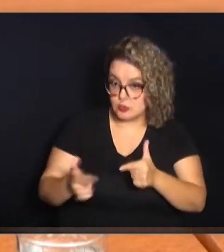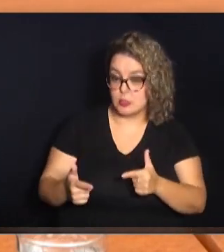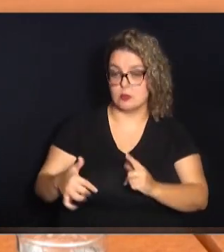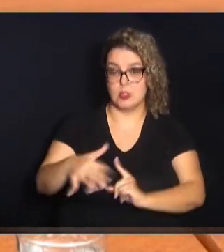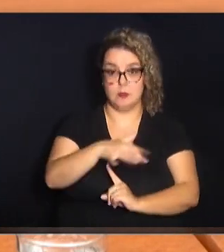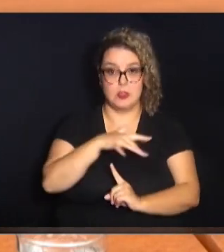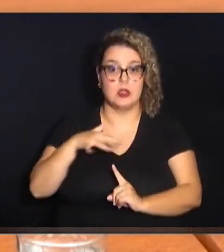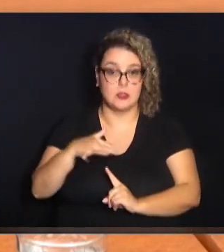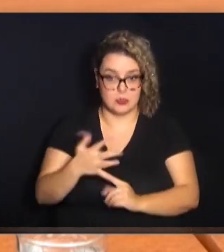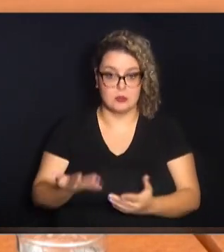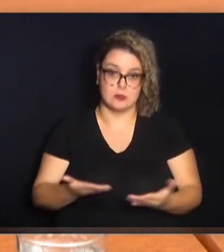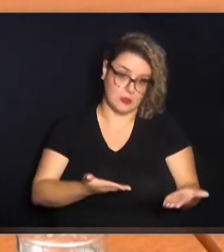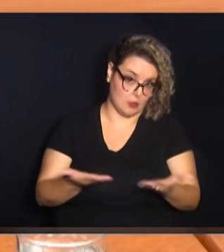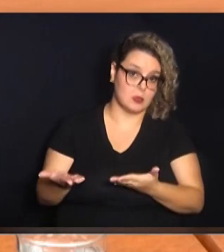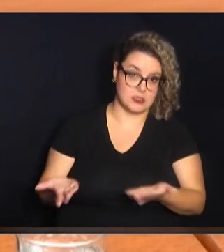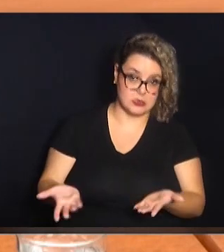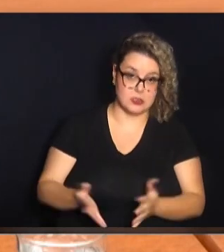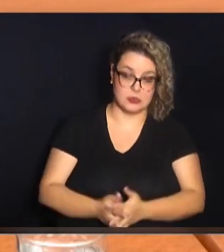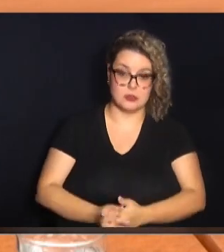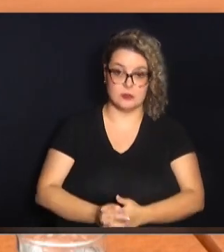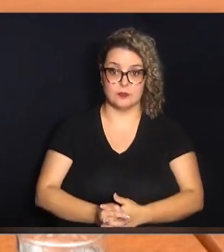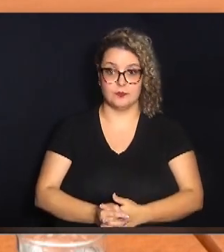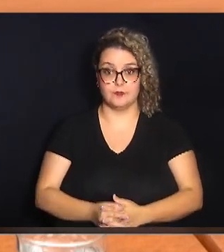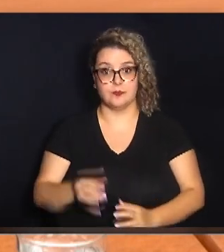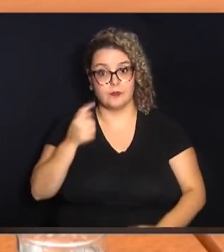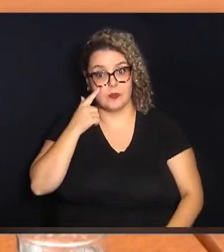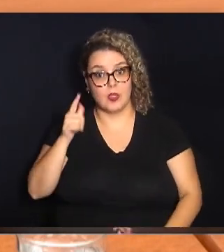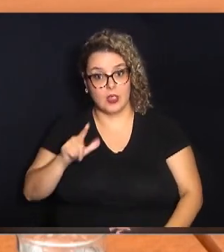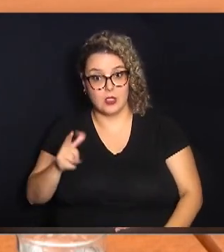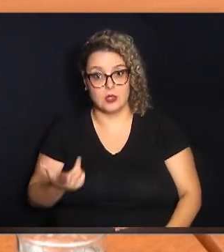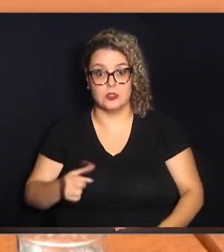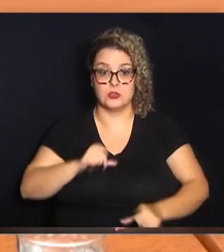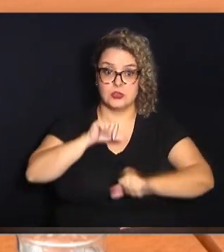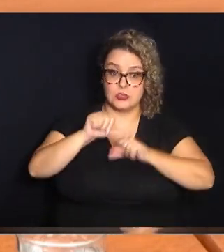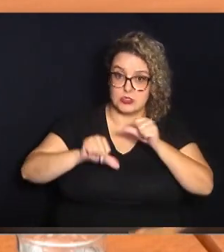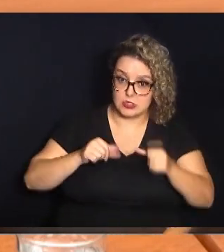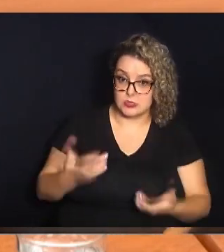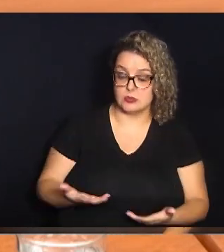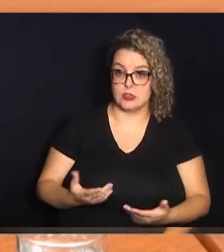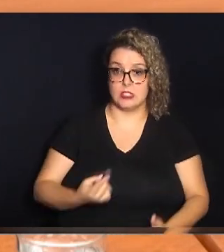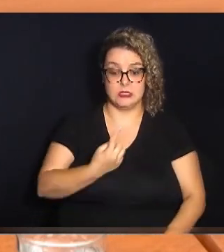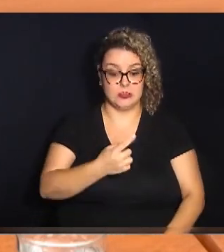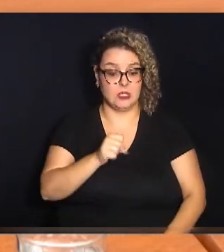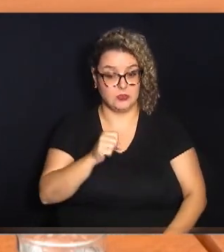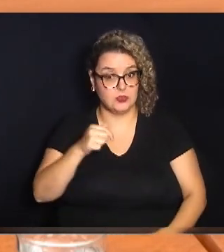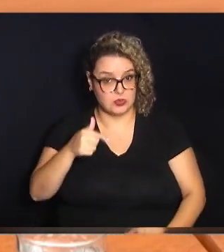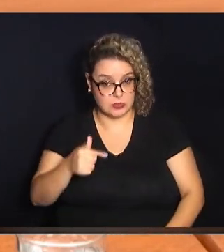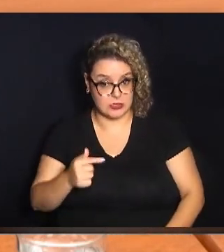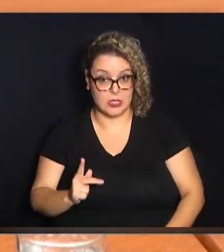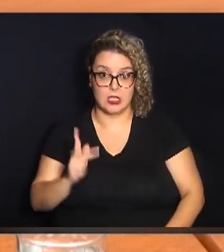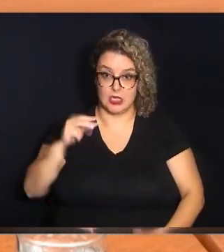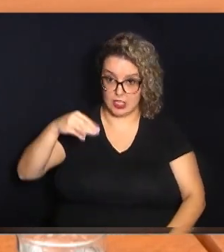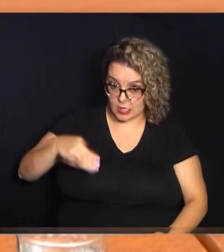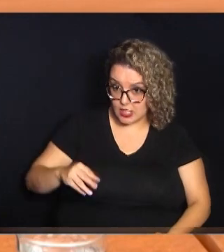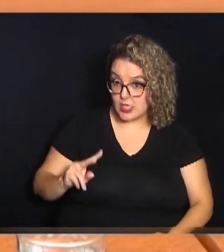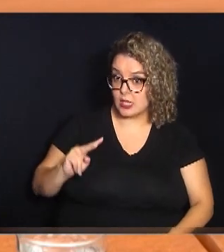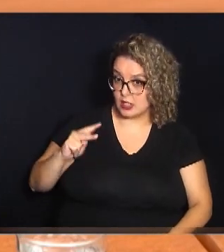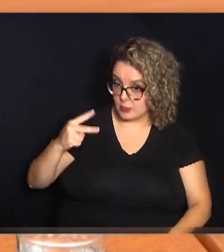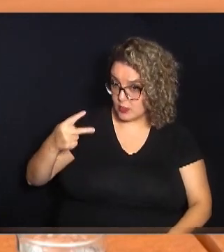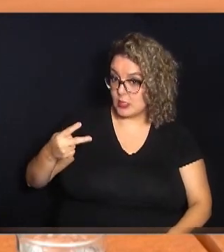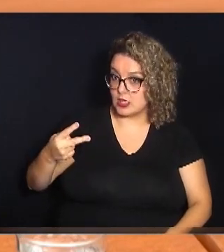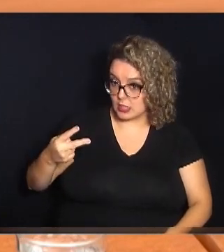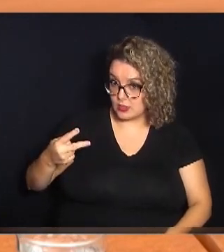ambientais que que ela apresenta né É óbvio que você transformar 187 km